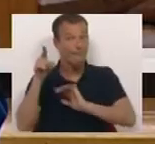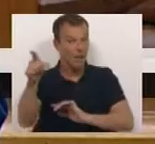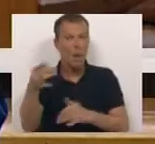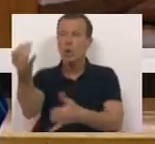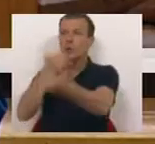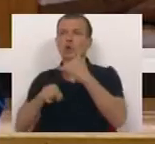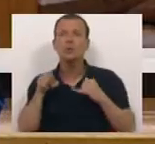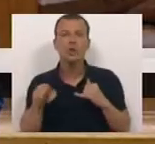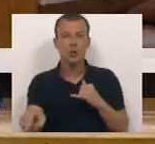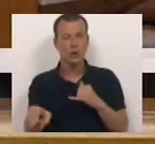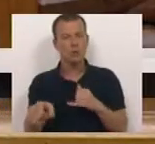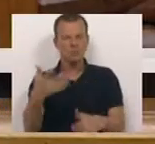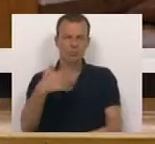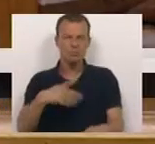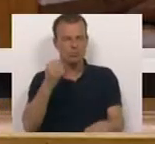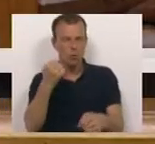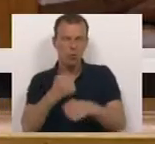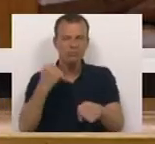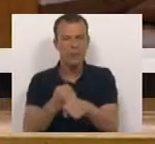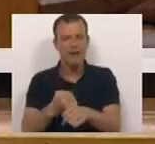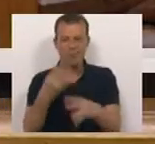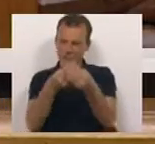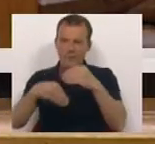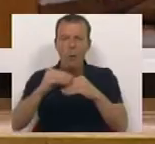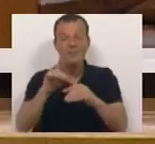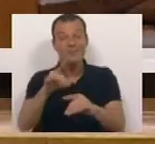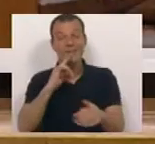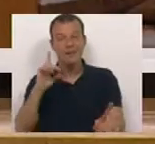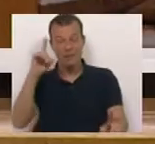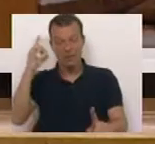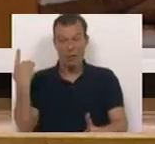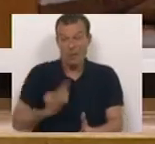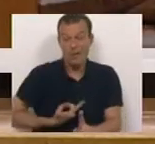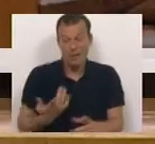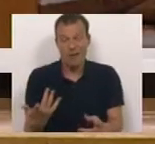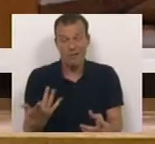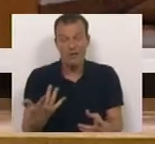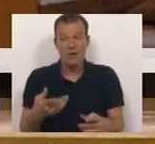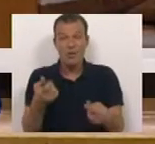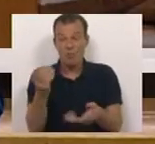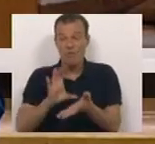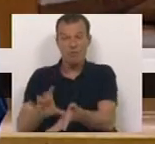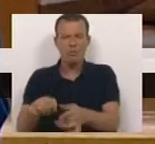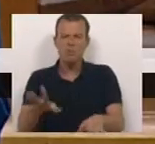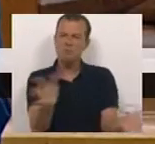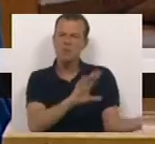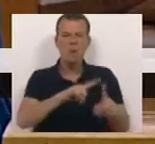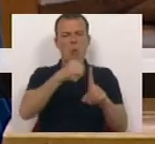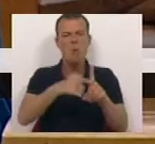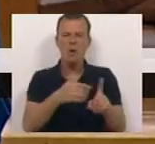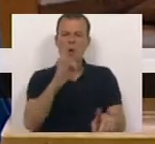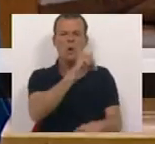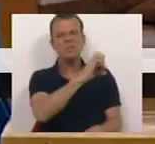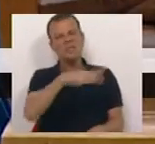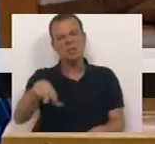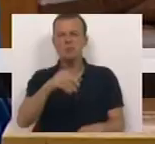ser substituída por um mecanismo de compensação que obriga o fundo de resolução a colocar por ano cerca de 800 milhões